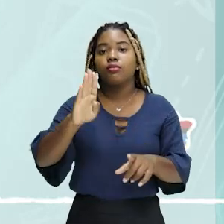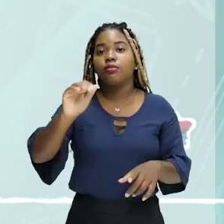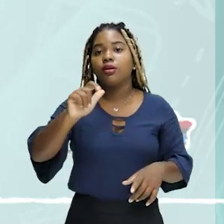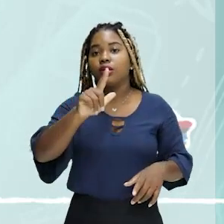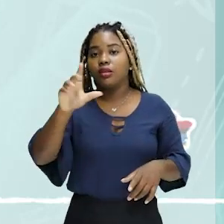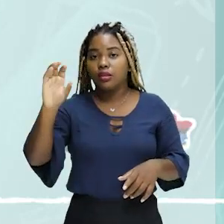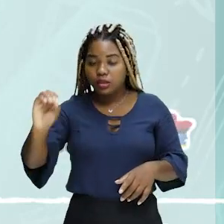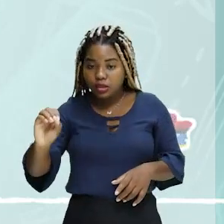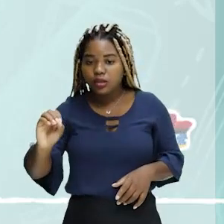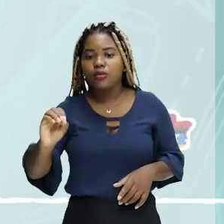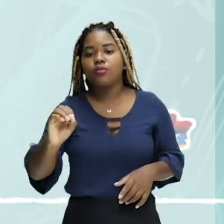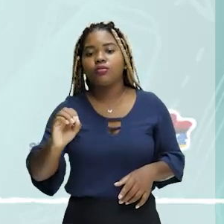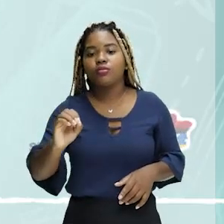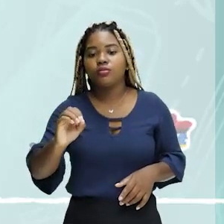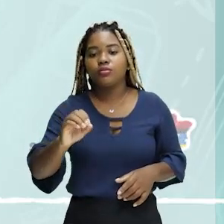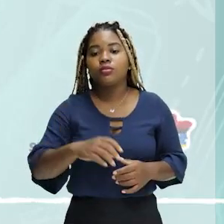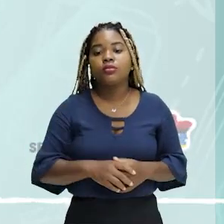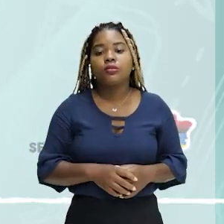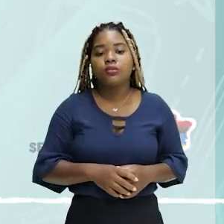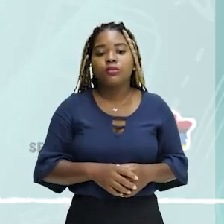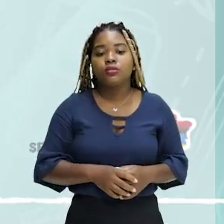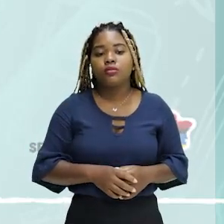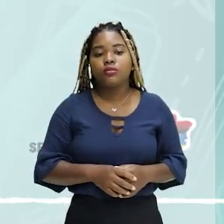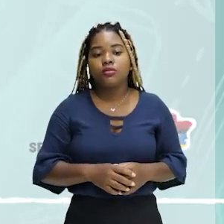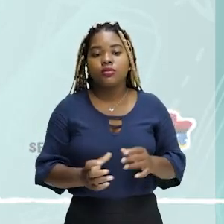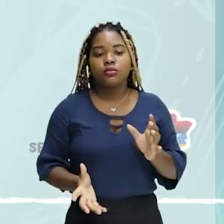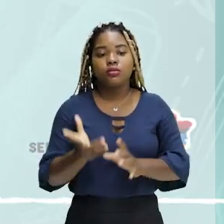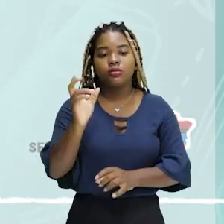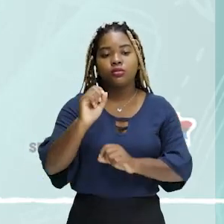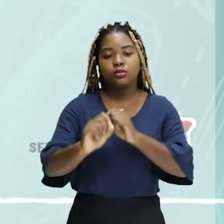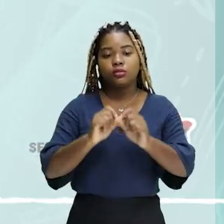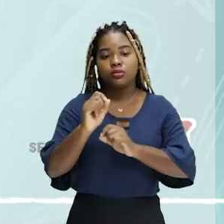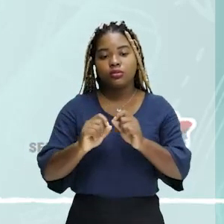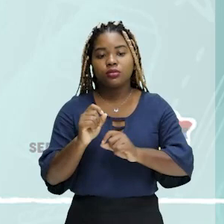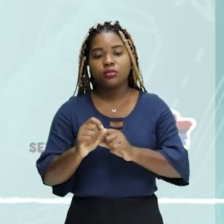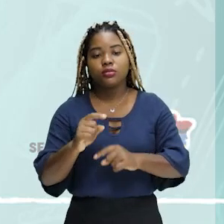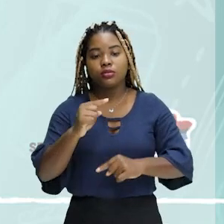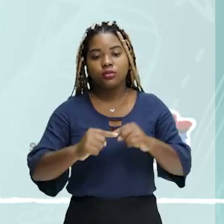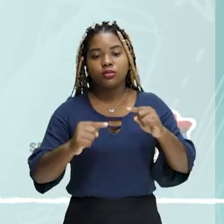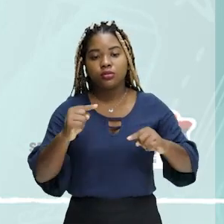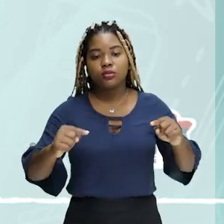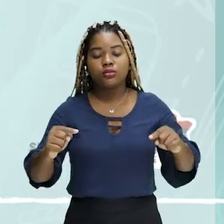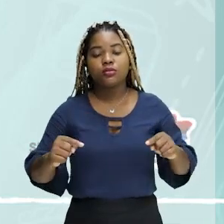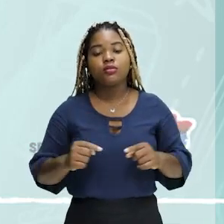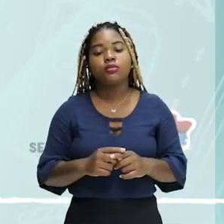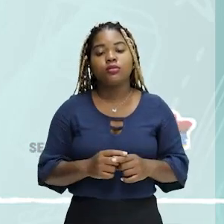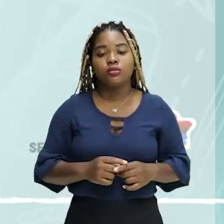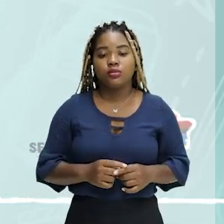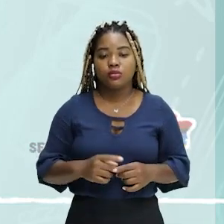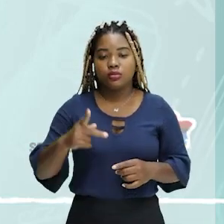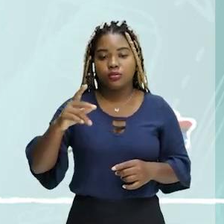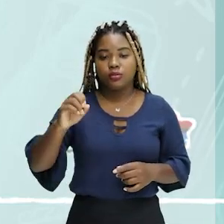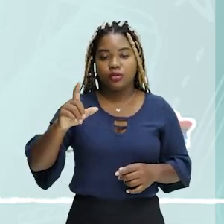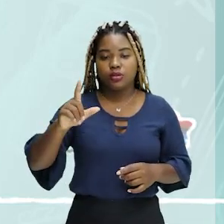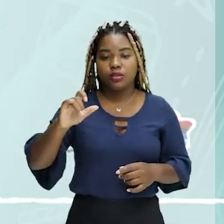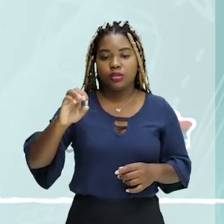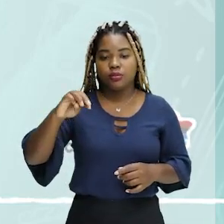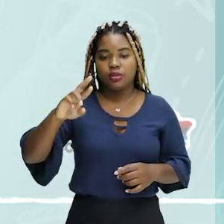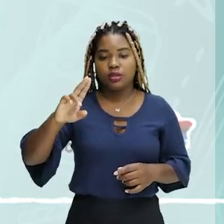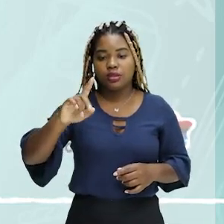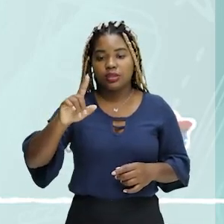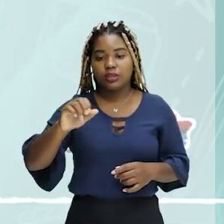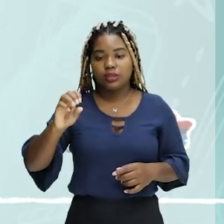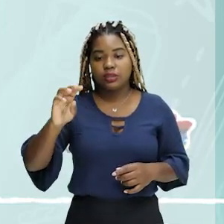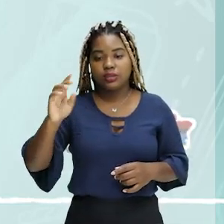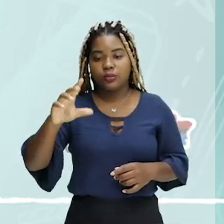de poliisopreno, né? Material obtido na polimerização do isopreno. O